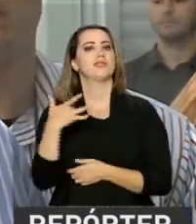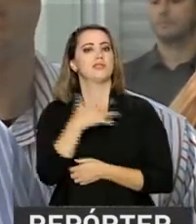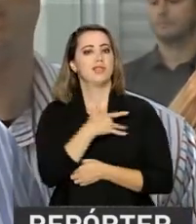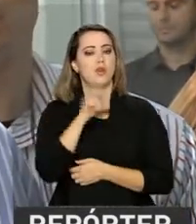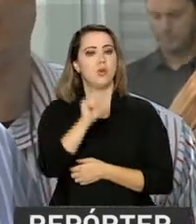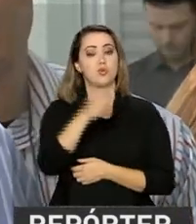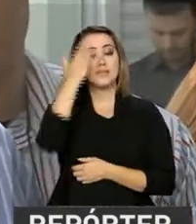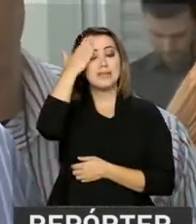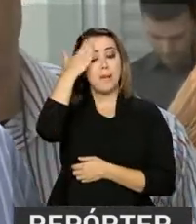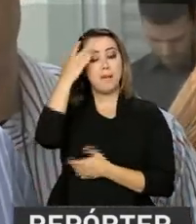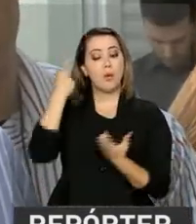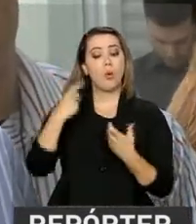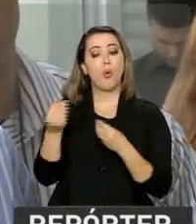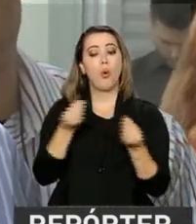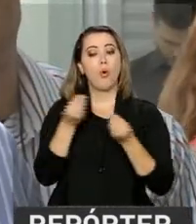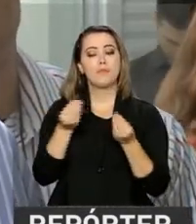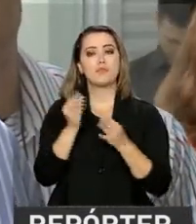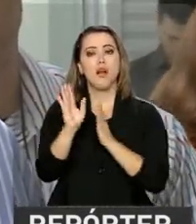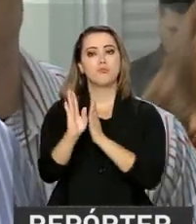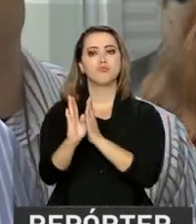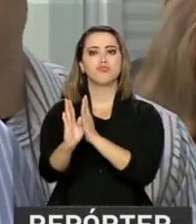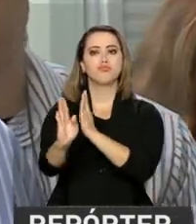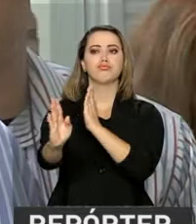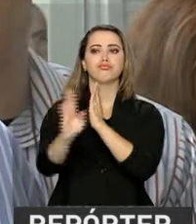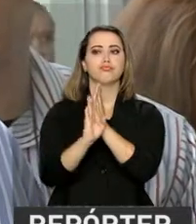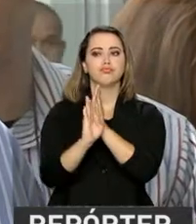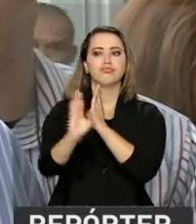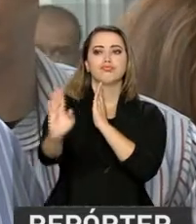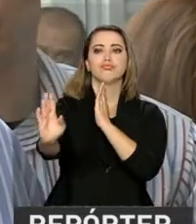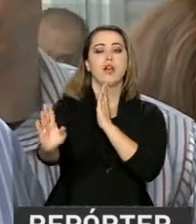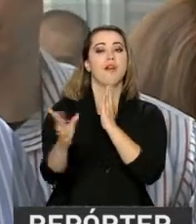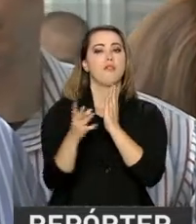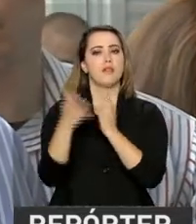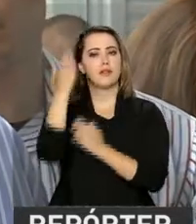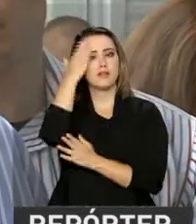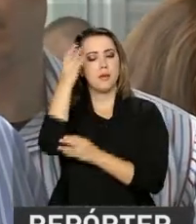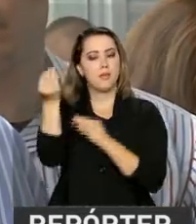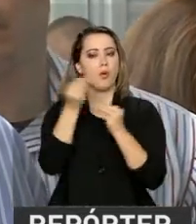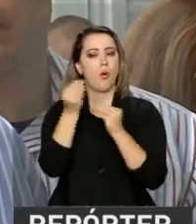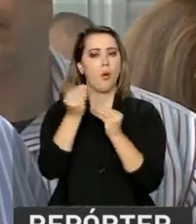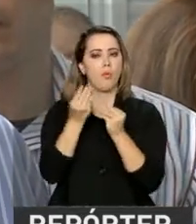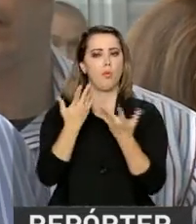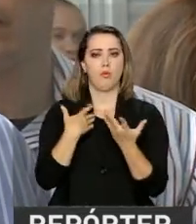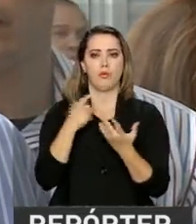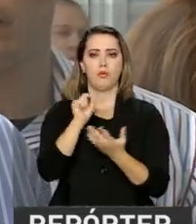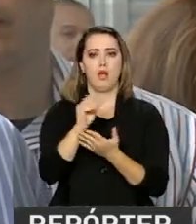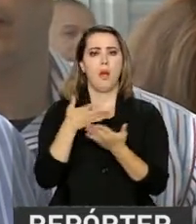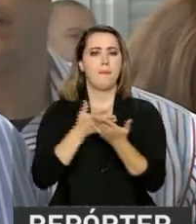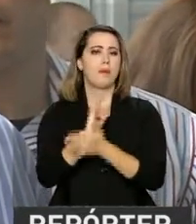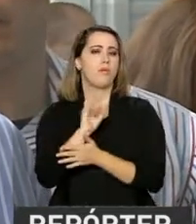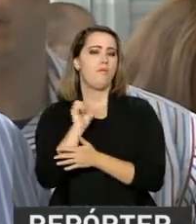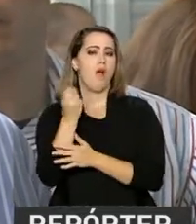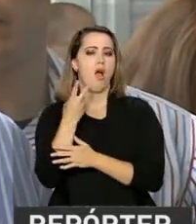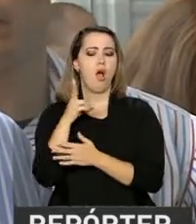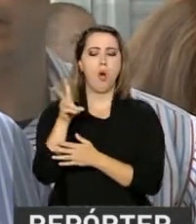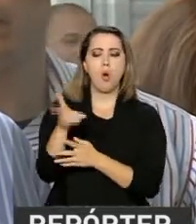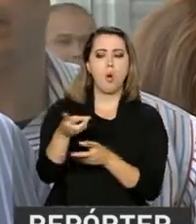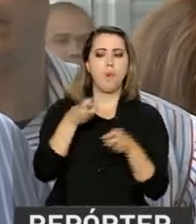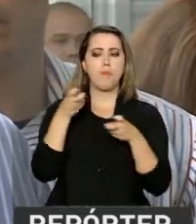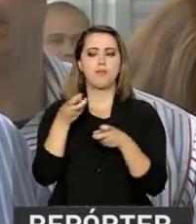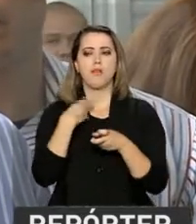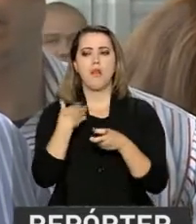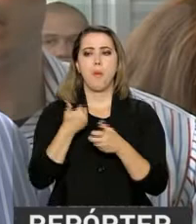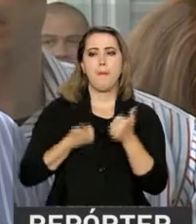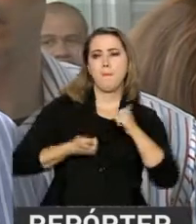na fila, ter o controle do andamento da fila, aprovar ou avaliar todos os serviços de saúde